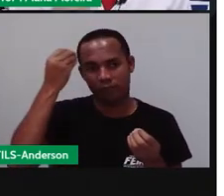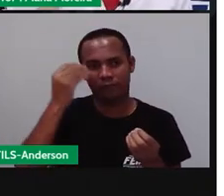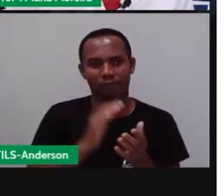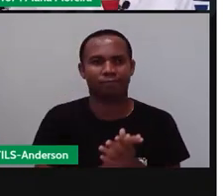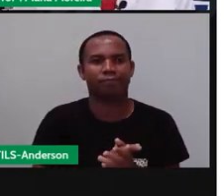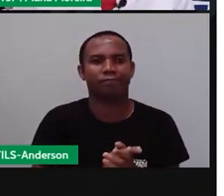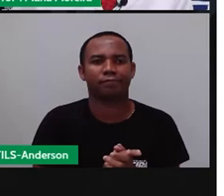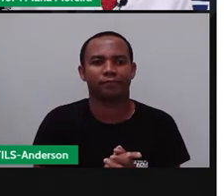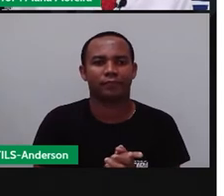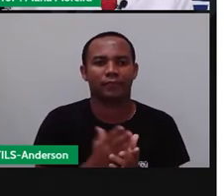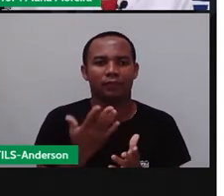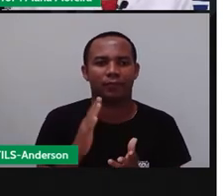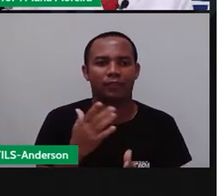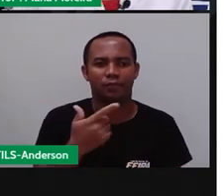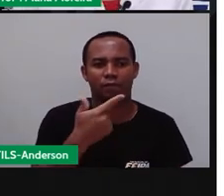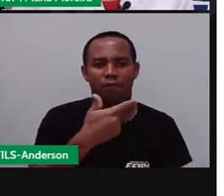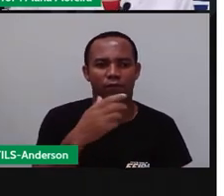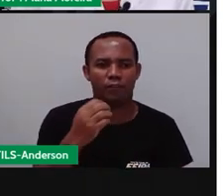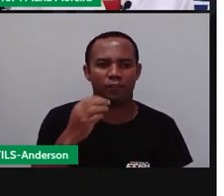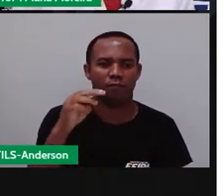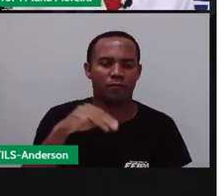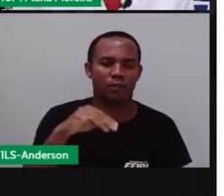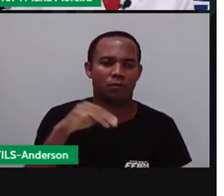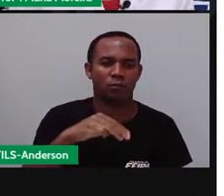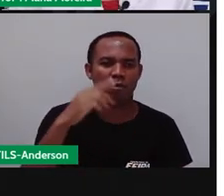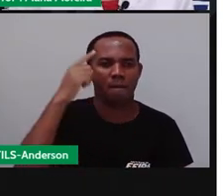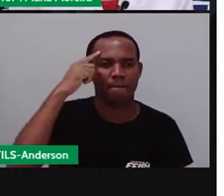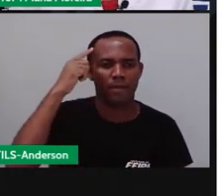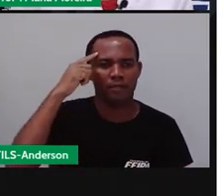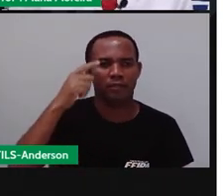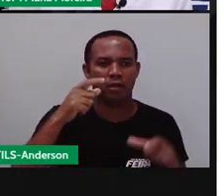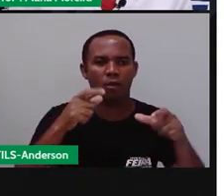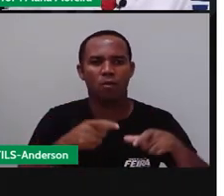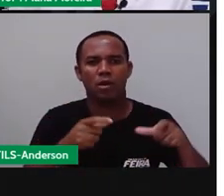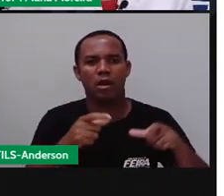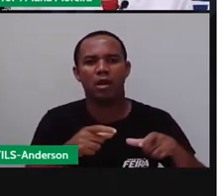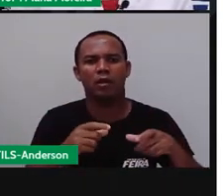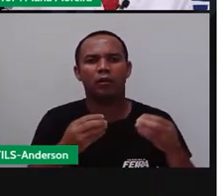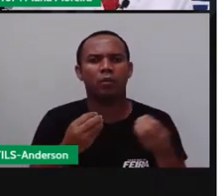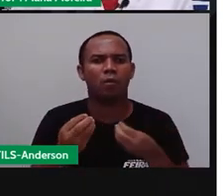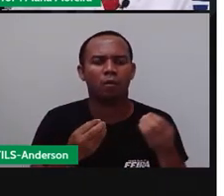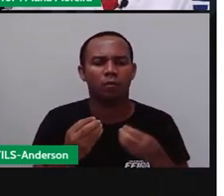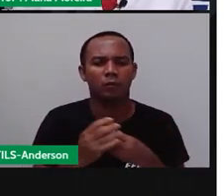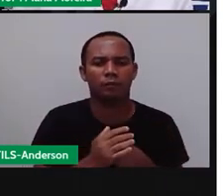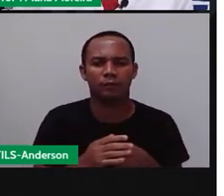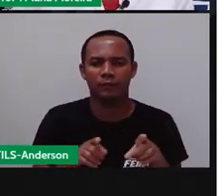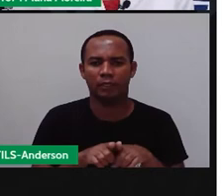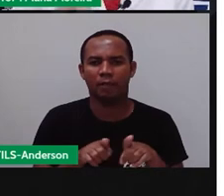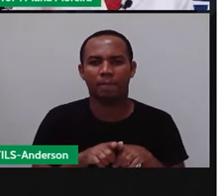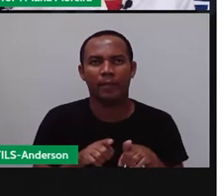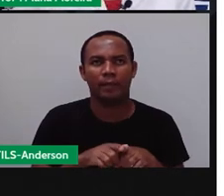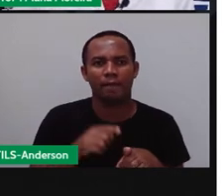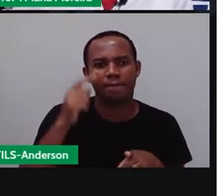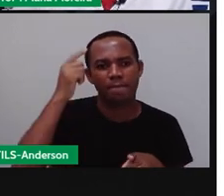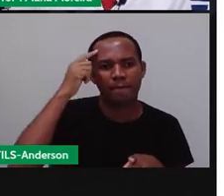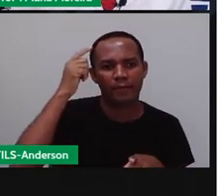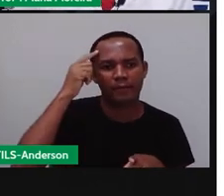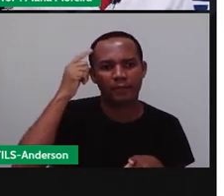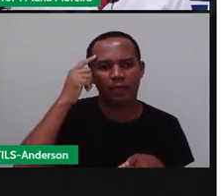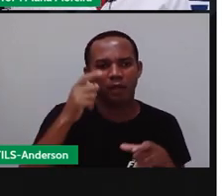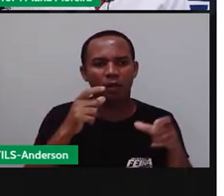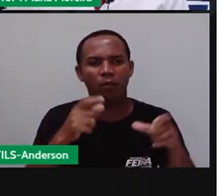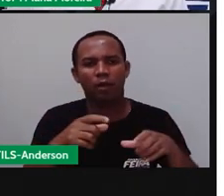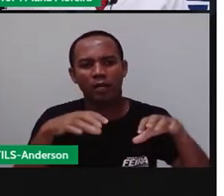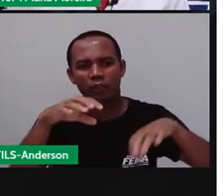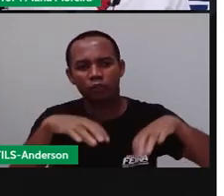vai gastar aí uns 20 minutinhos pensando no lugar, temperatura. E mais uma dica, consultar a previsão do tempo, que a gente pode entrar aí no Google